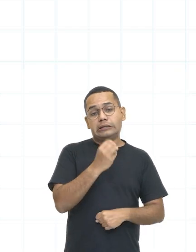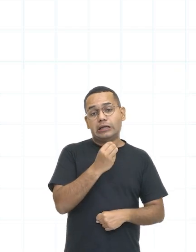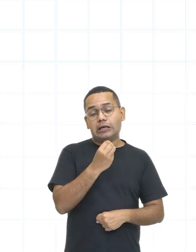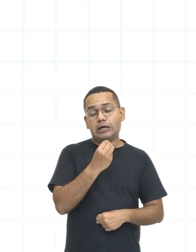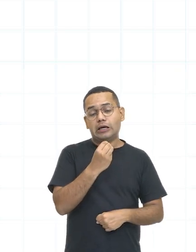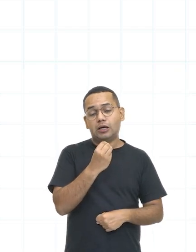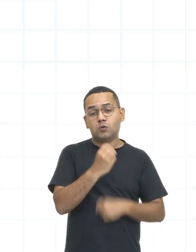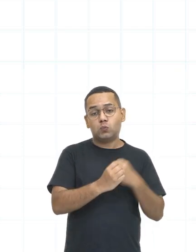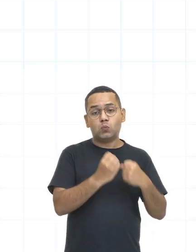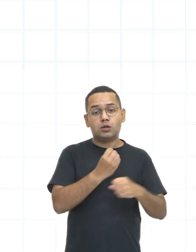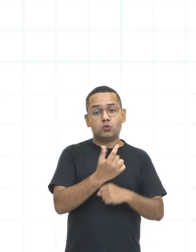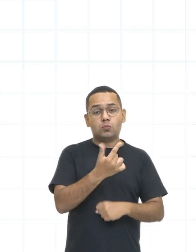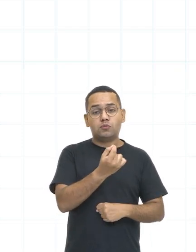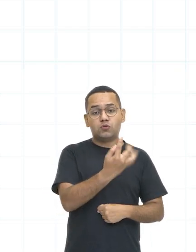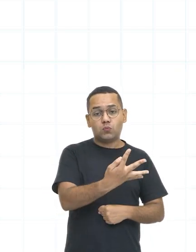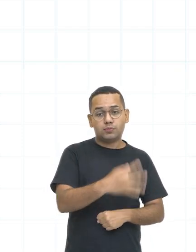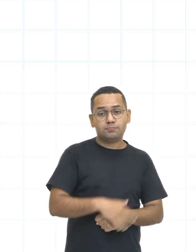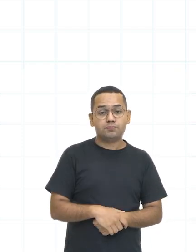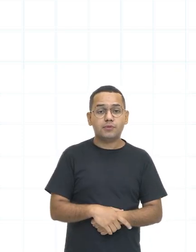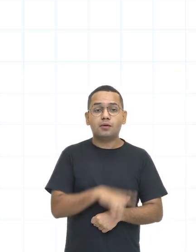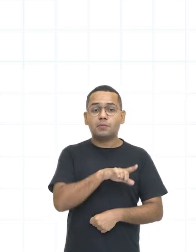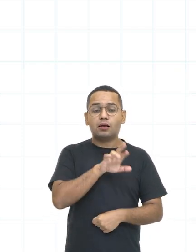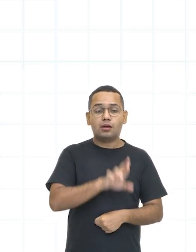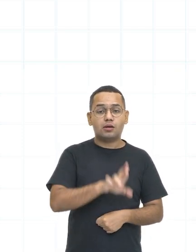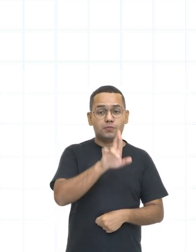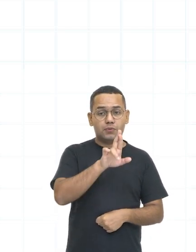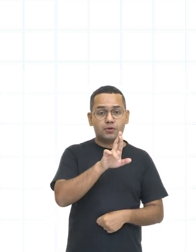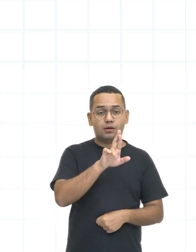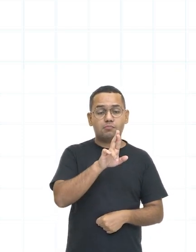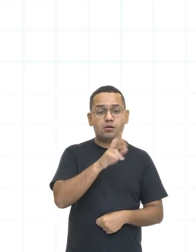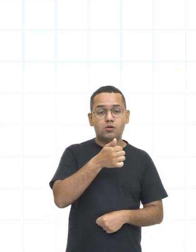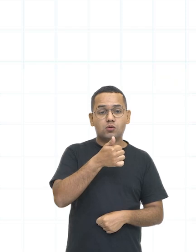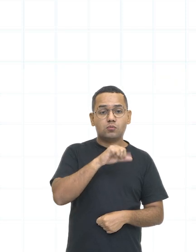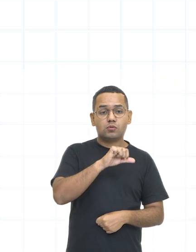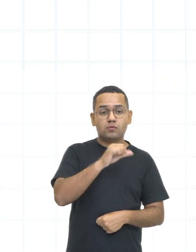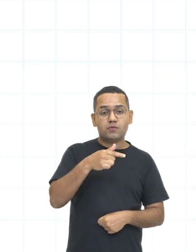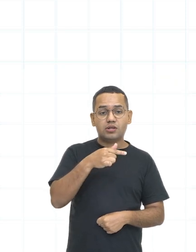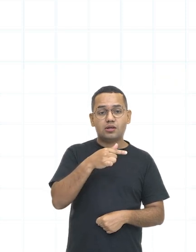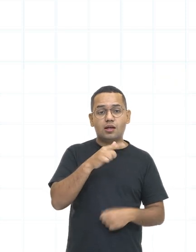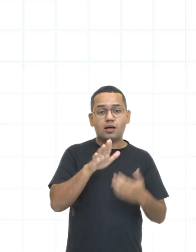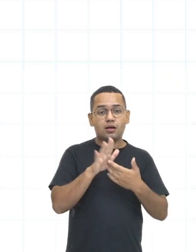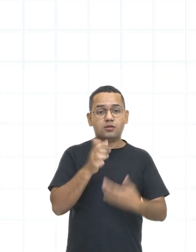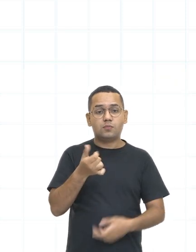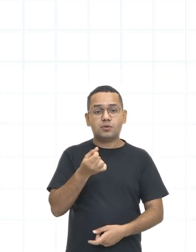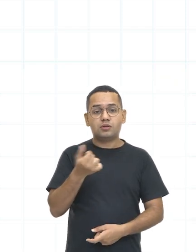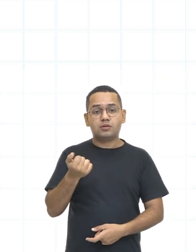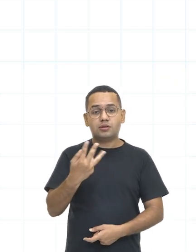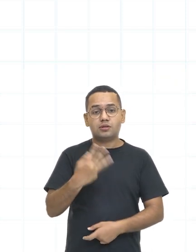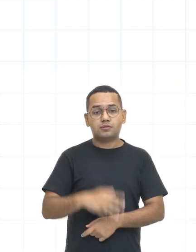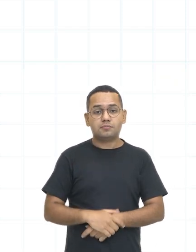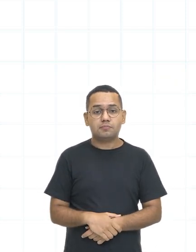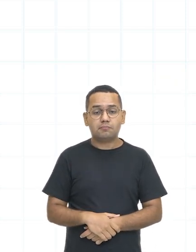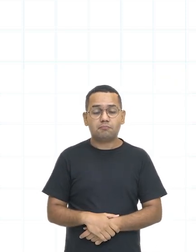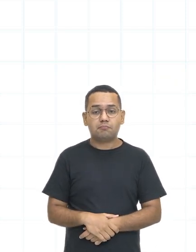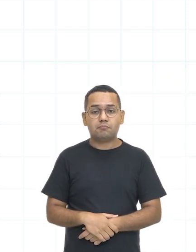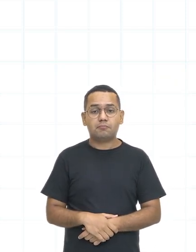em 2024 e um dos seus líderes de 1997 a